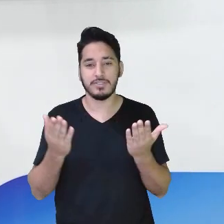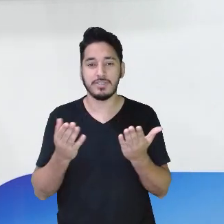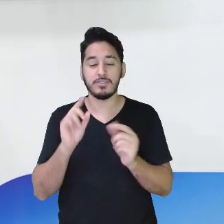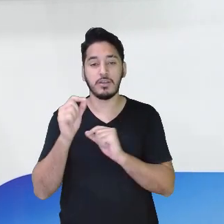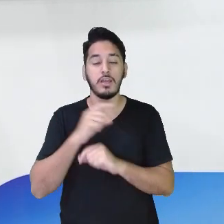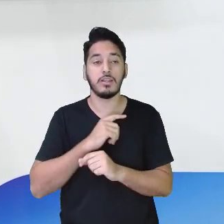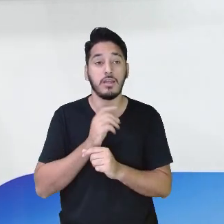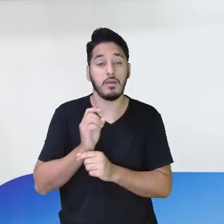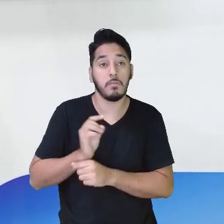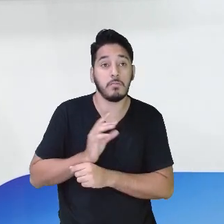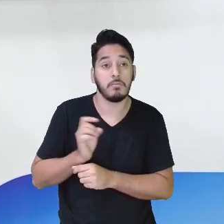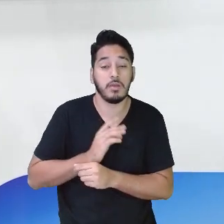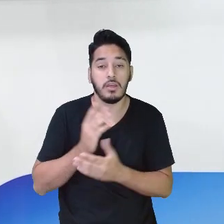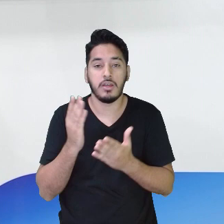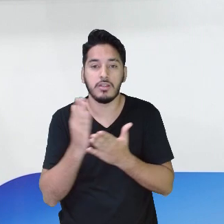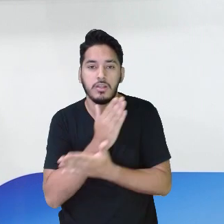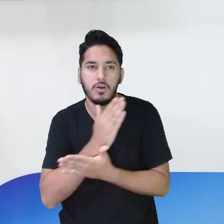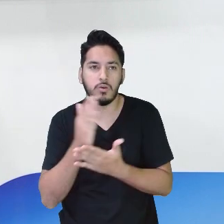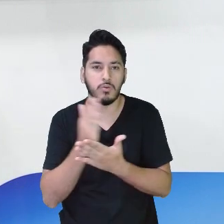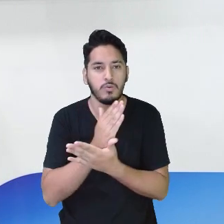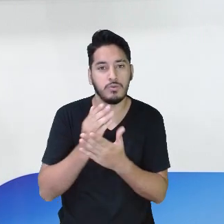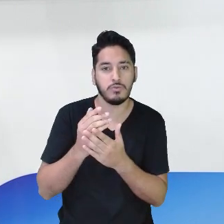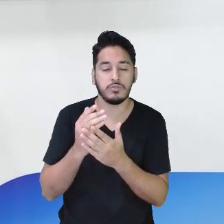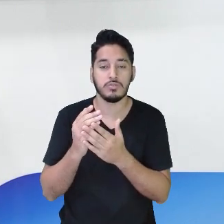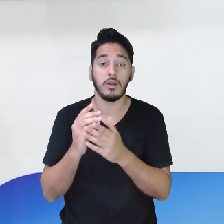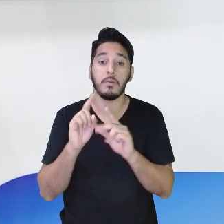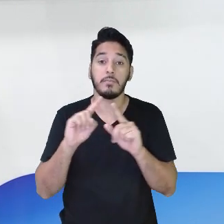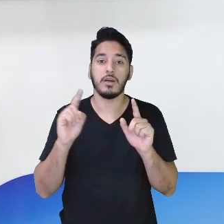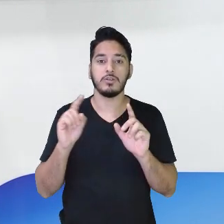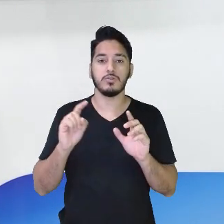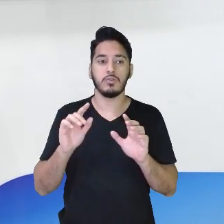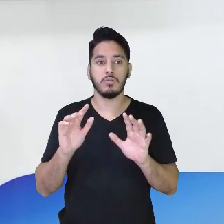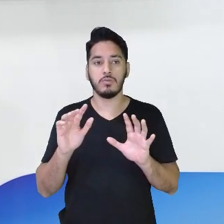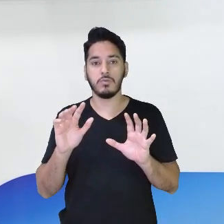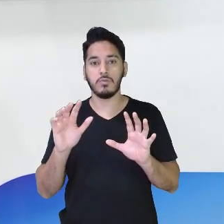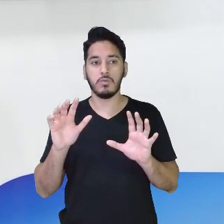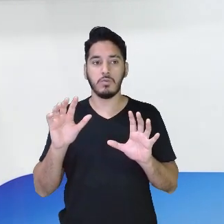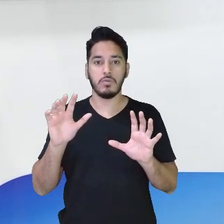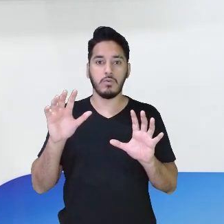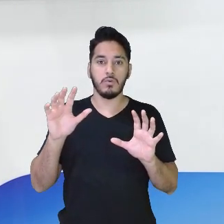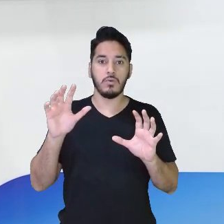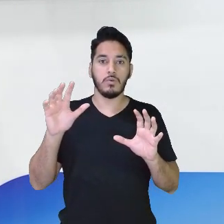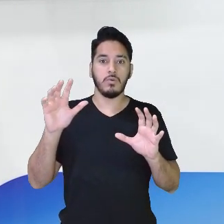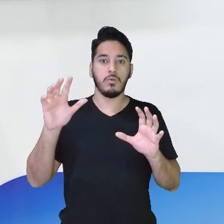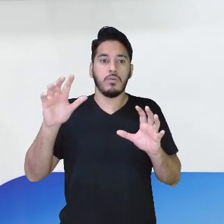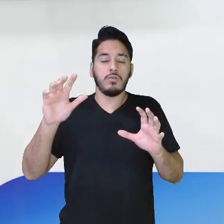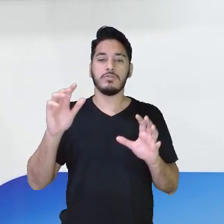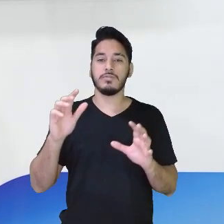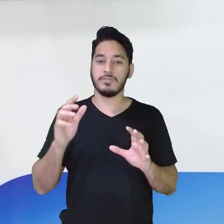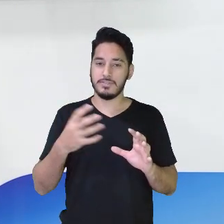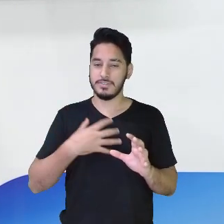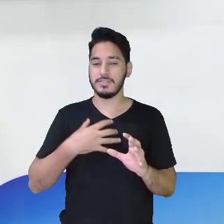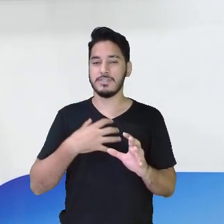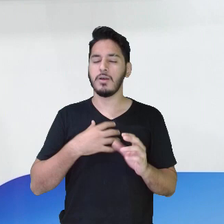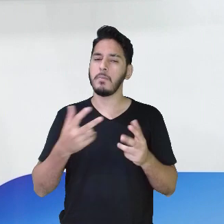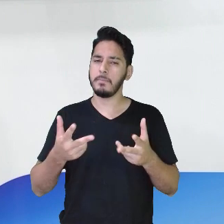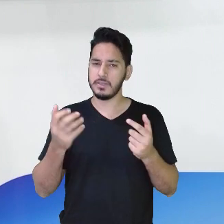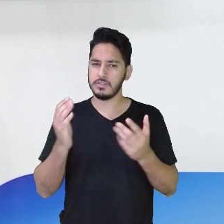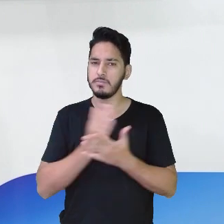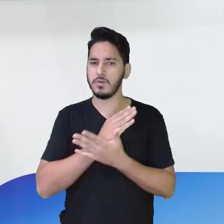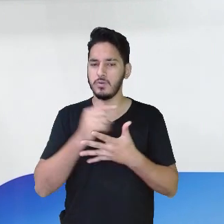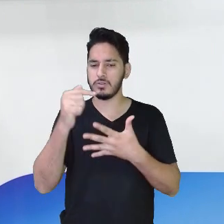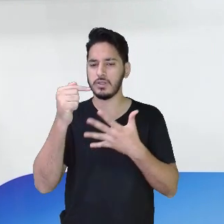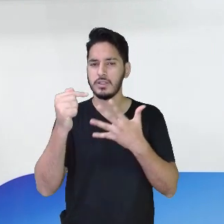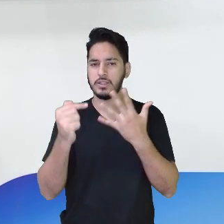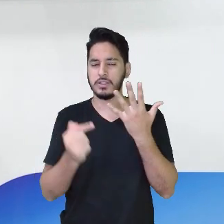despertar medo, né? Uns mais, outros menos, mas o suspense com certeza você sentiu. Perceberam aí os elementos